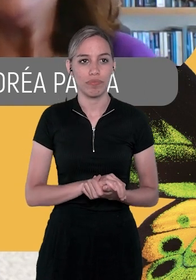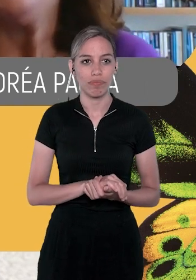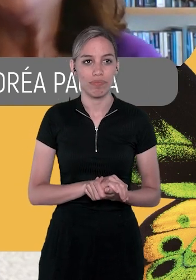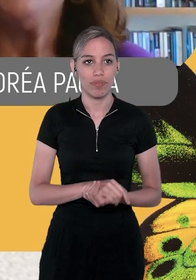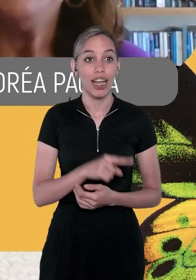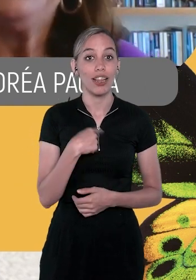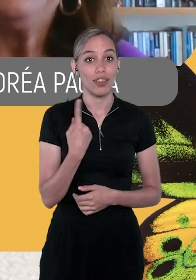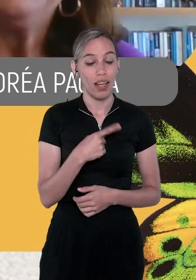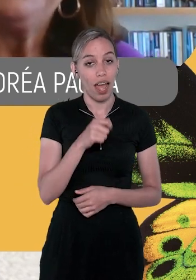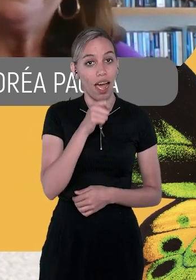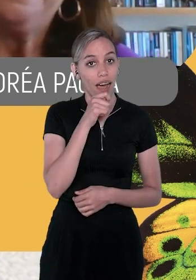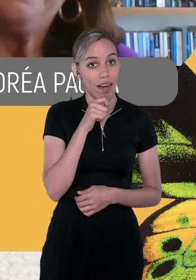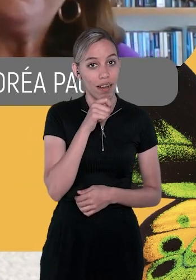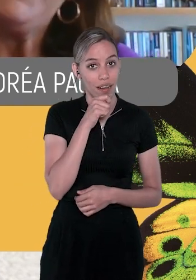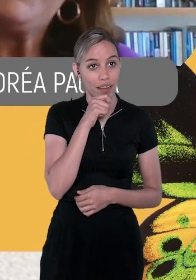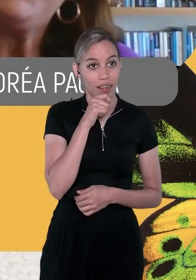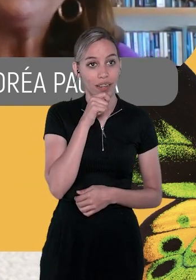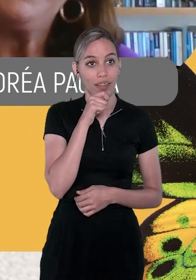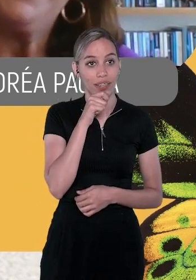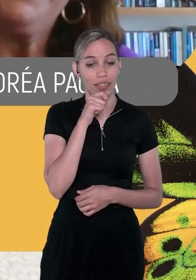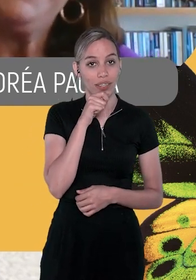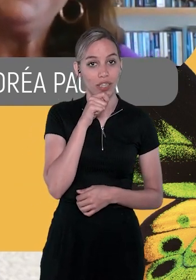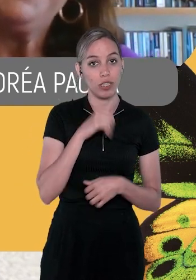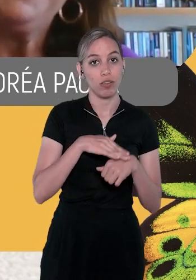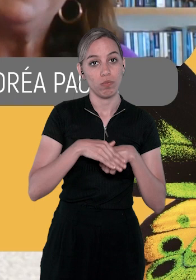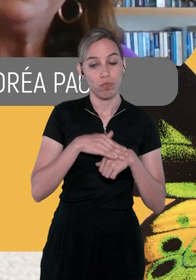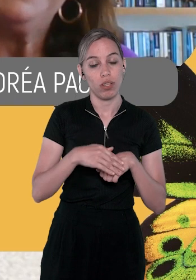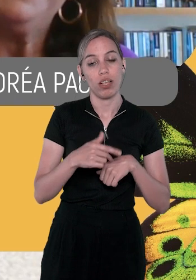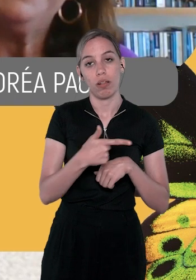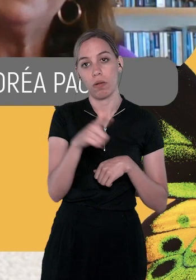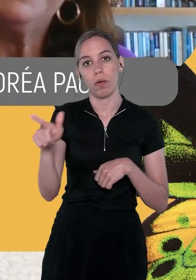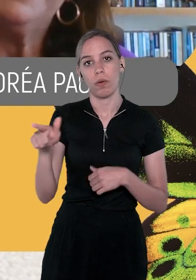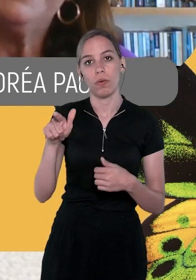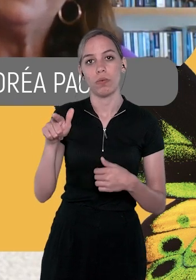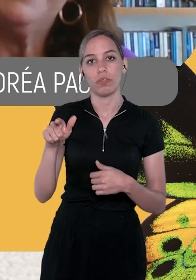com algumas outras